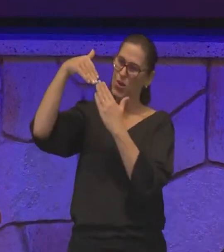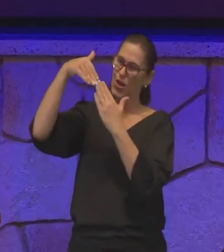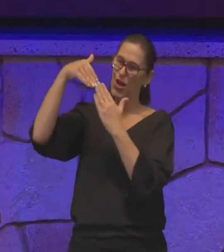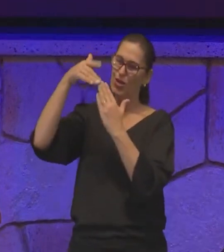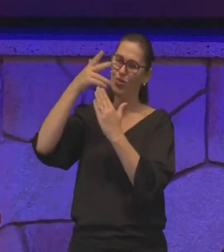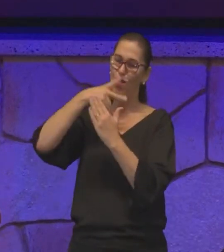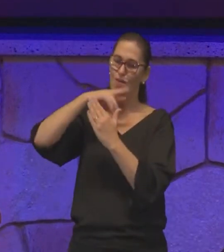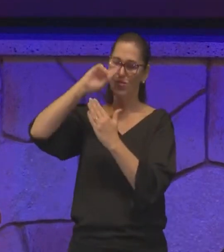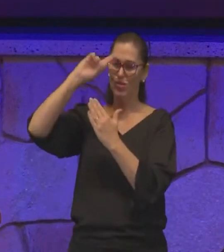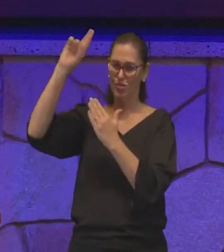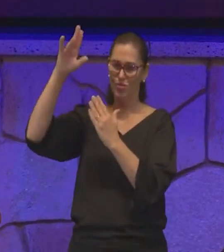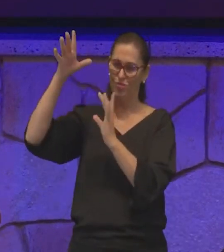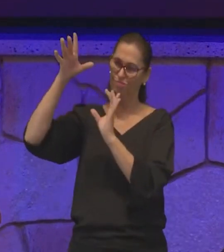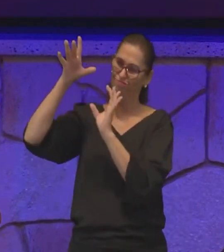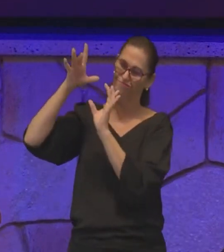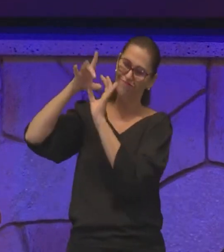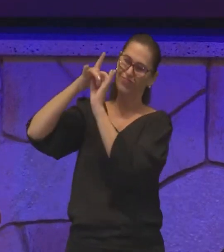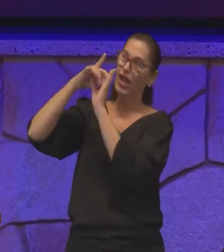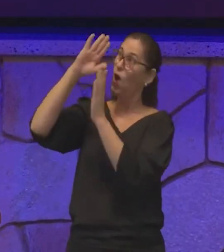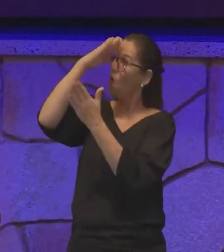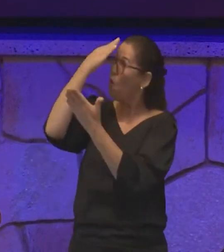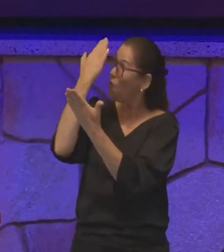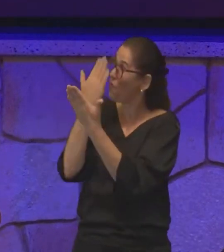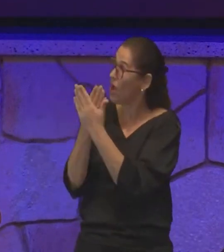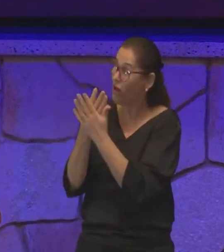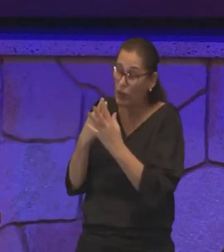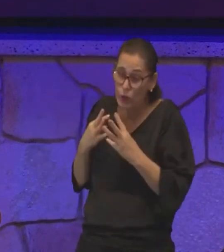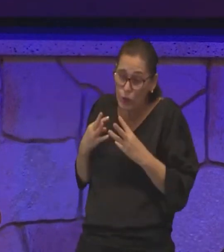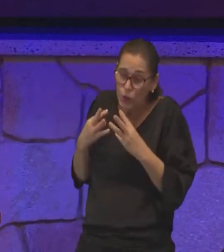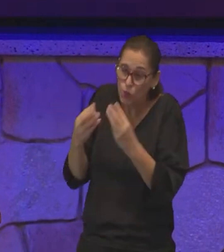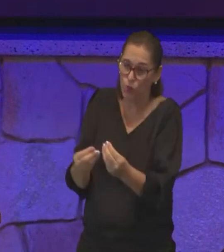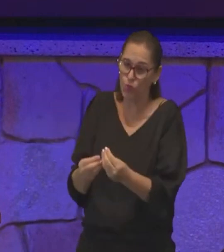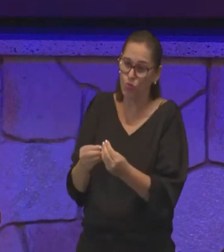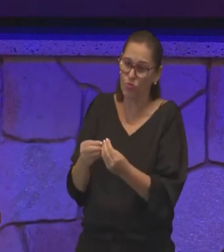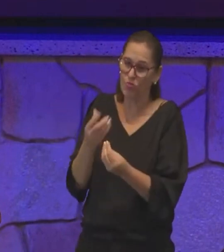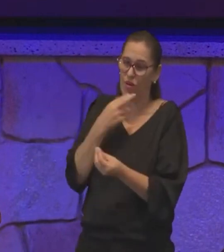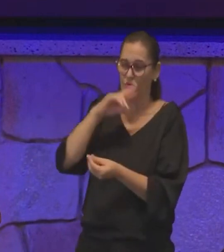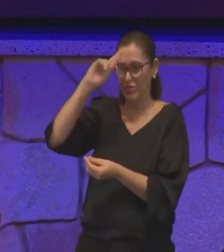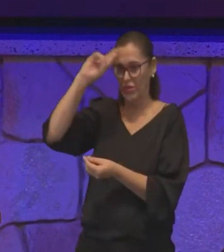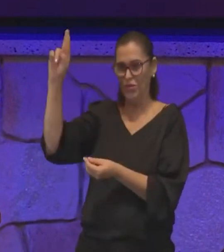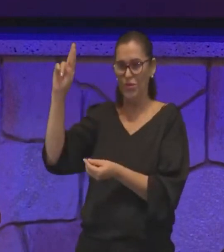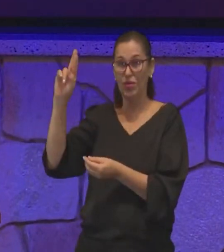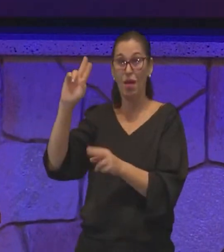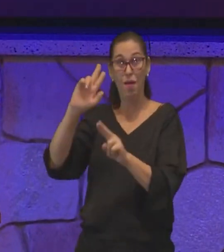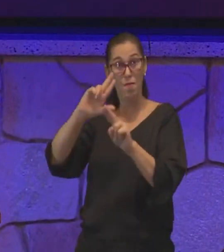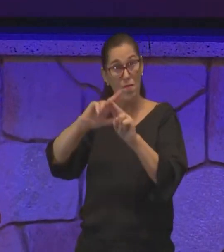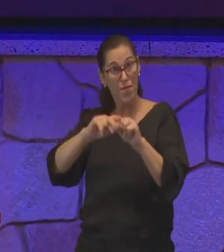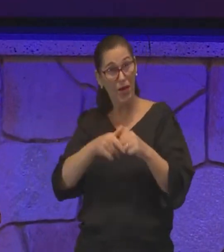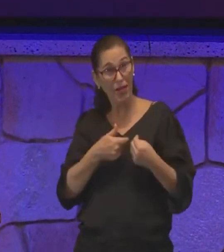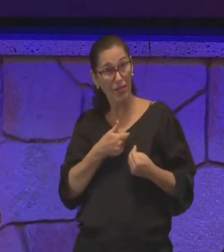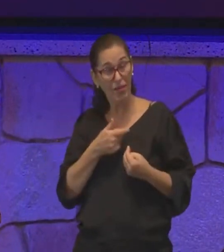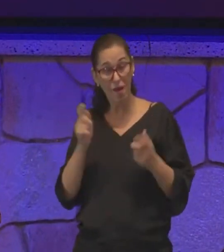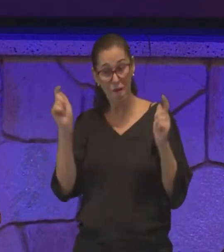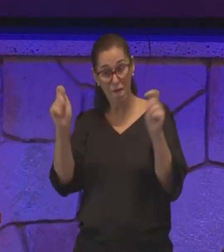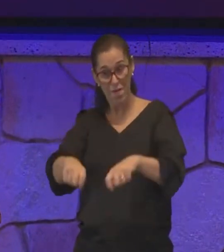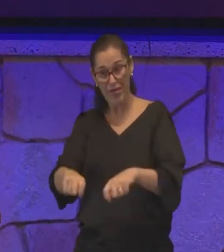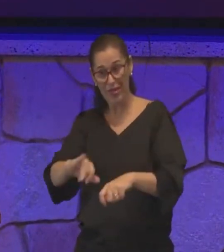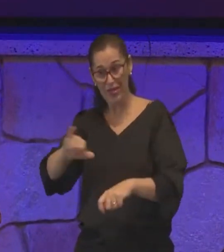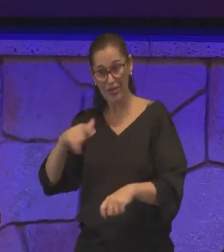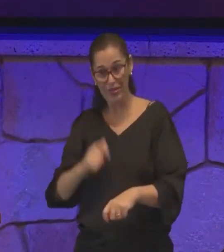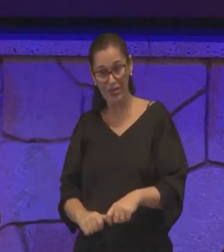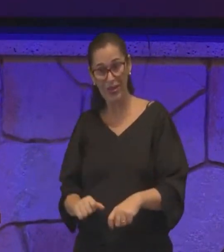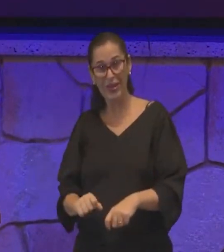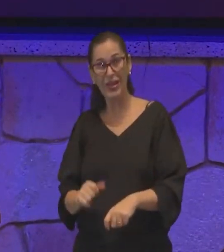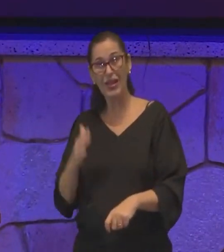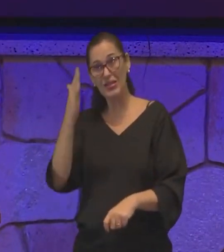Senhor. Ele confiava plenamente no Senhor. E por que a sua competência? Nós sabemos onde ele